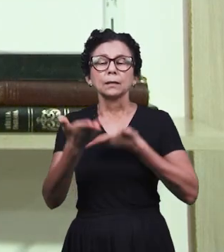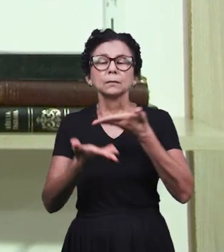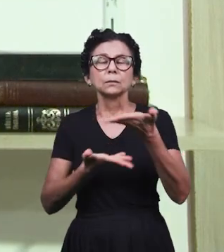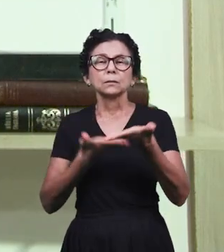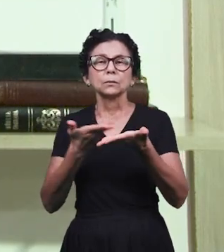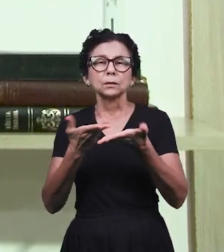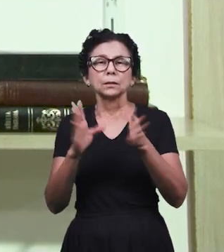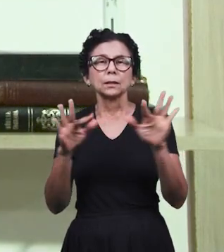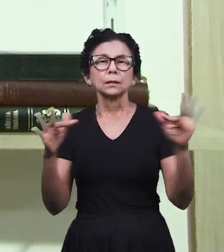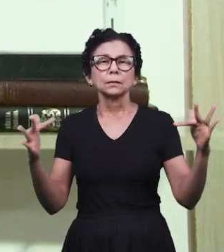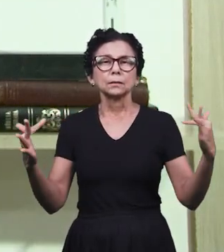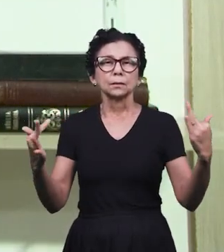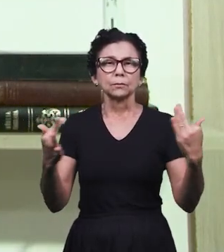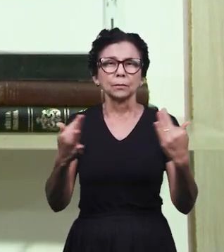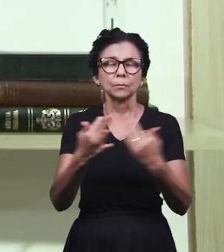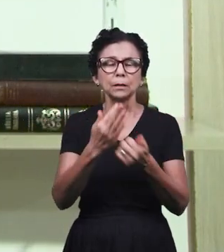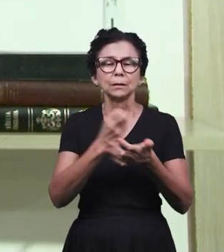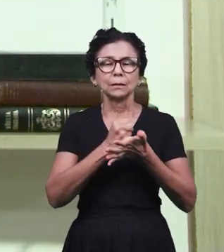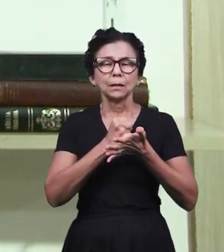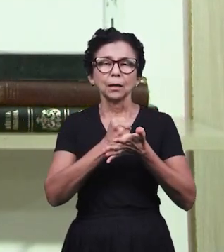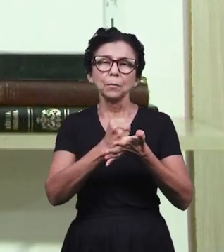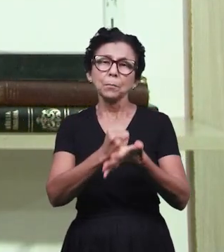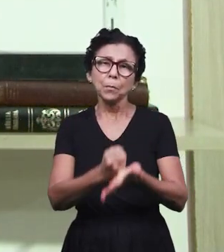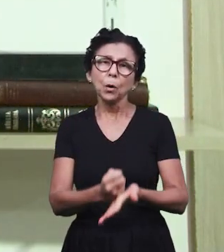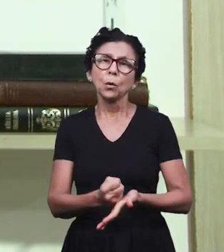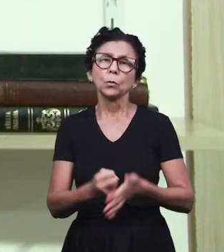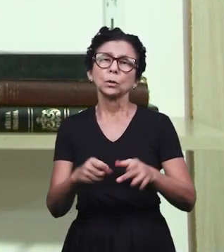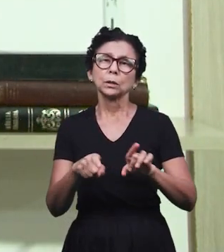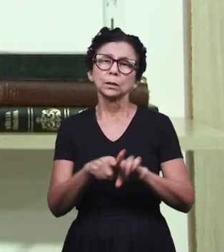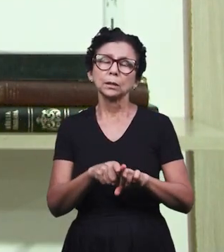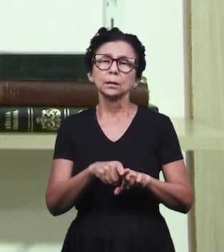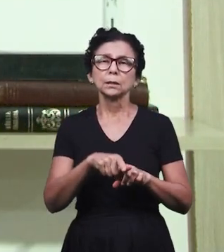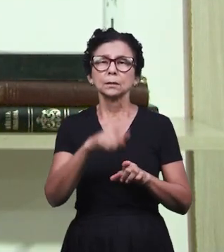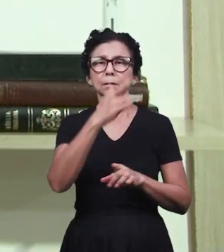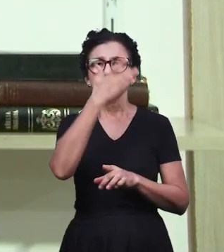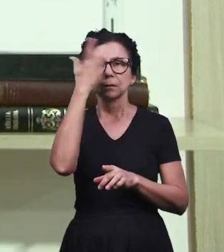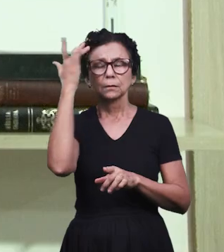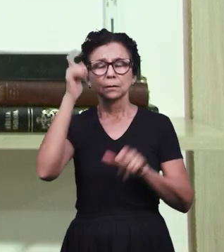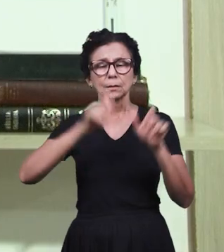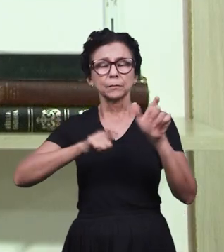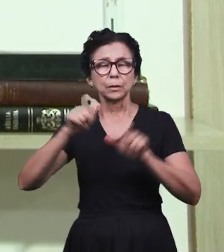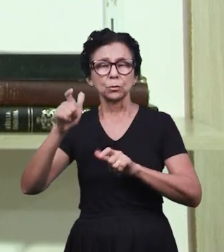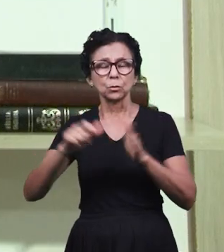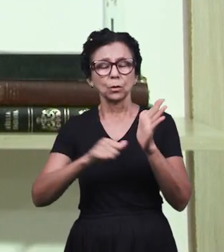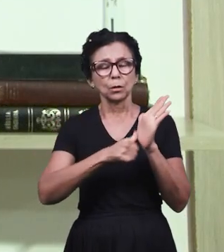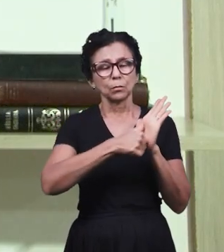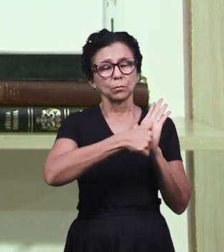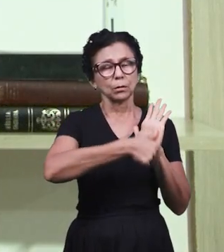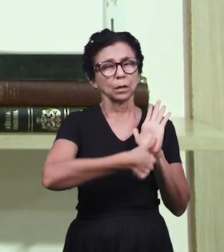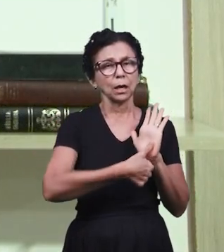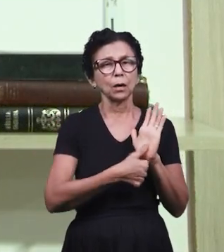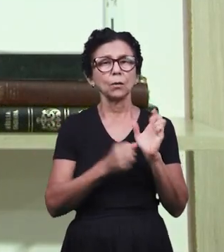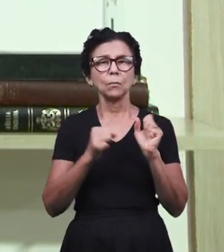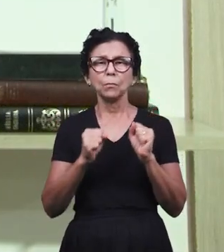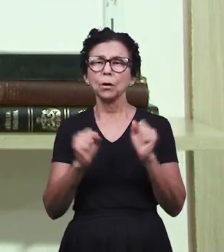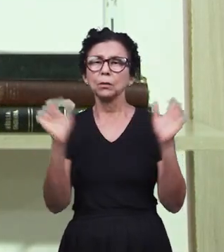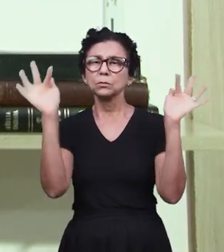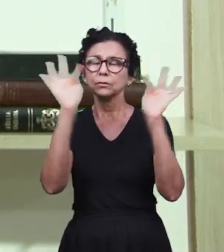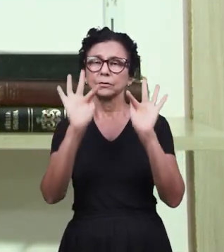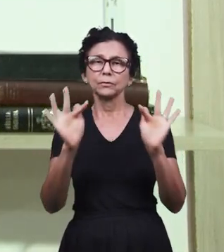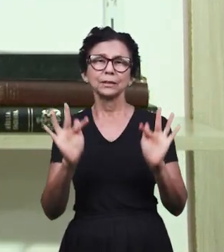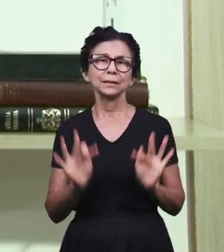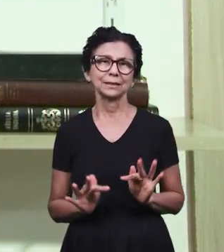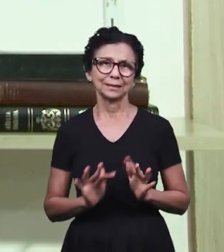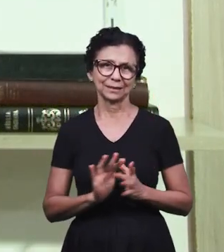vida absolutamente feliz na presença do Senhor. E esse bebê chega para essa família, as